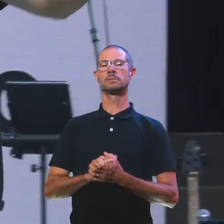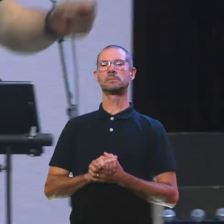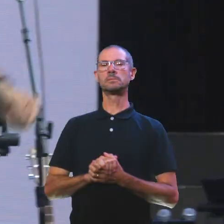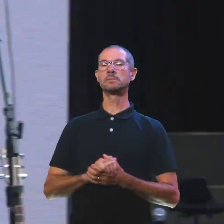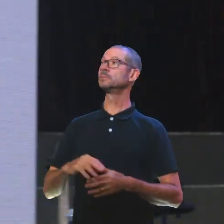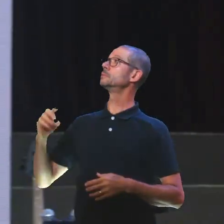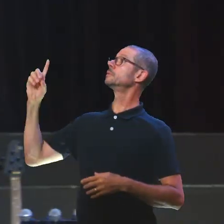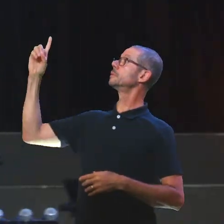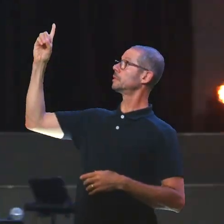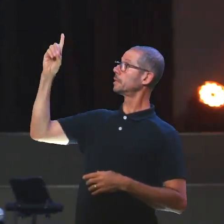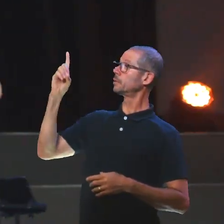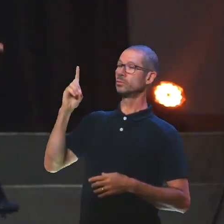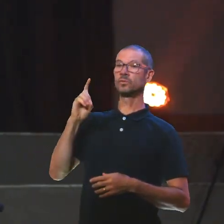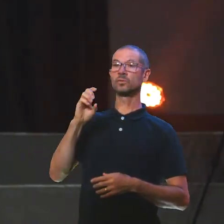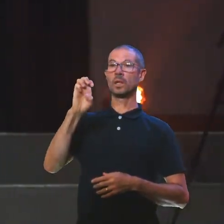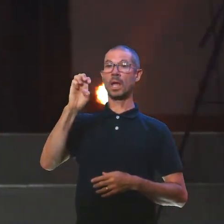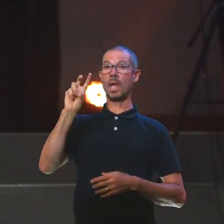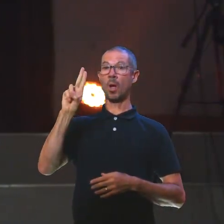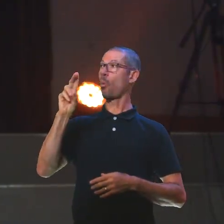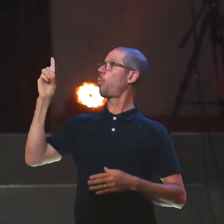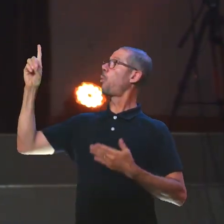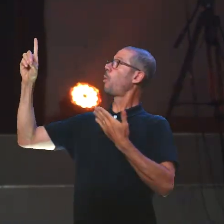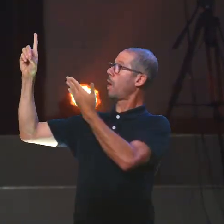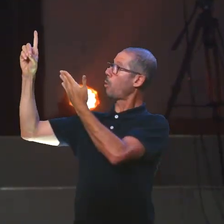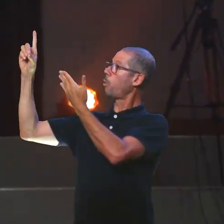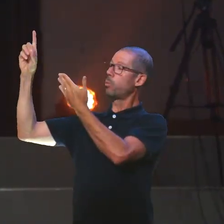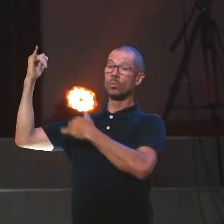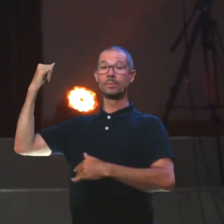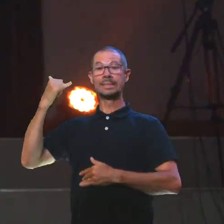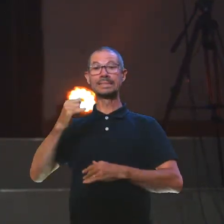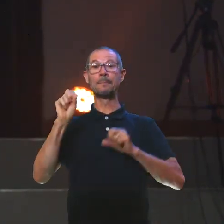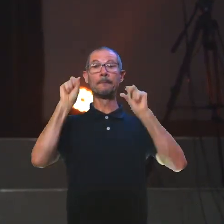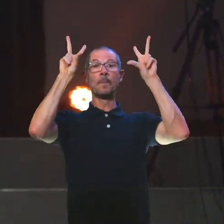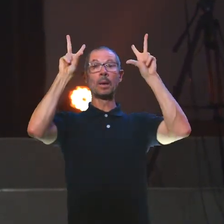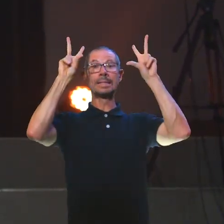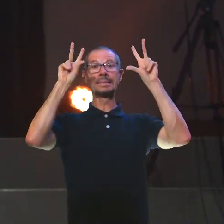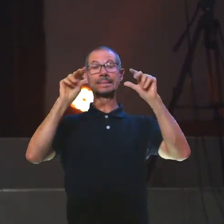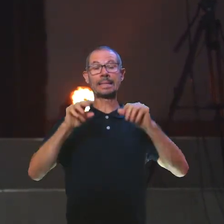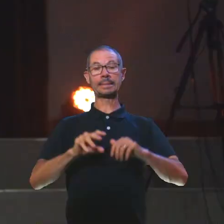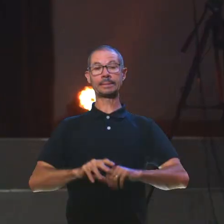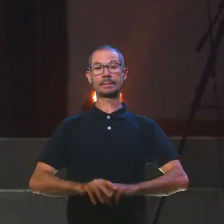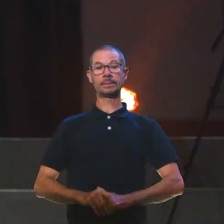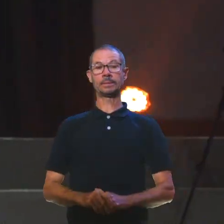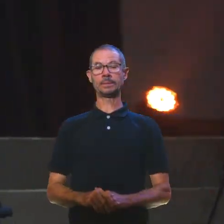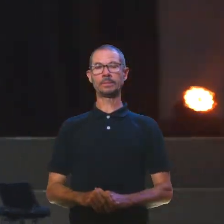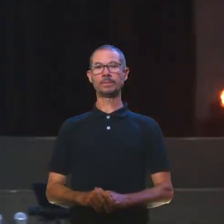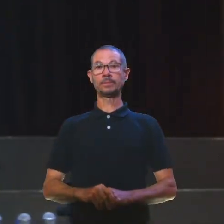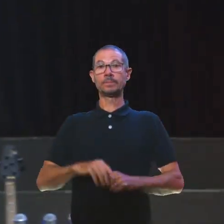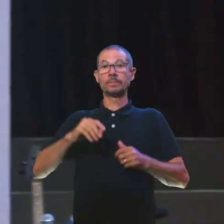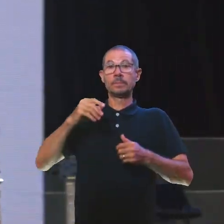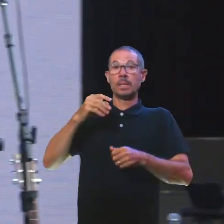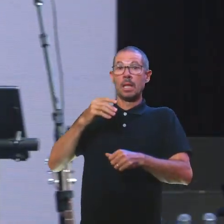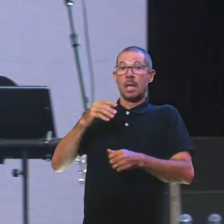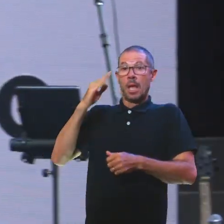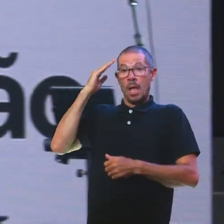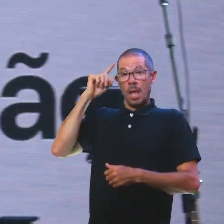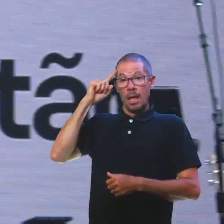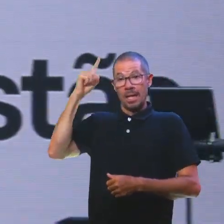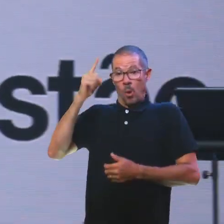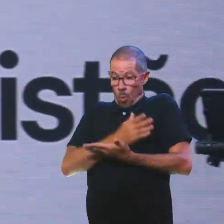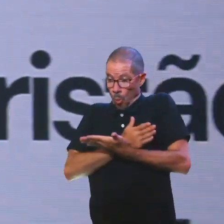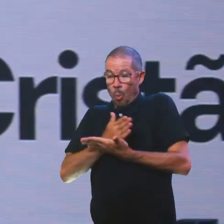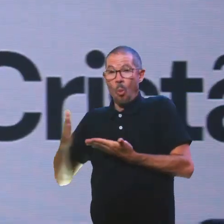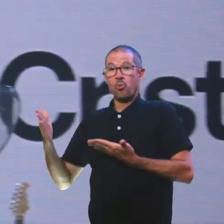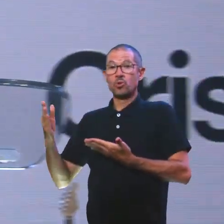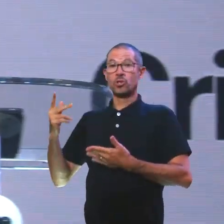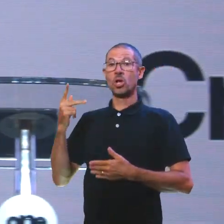estará com você. O que Deus está dizendo para Moisés? A partir de hoje, eu não